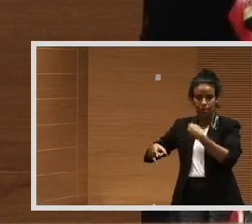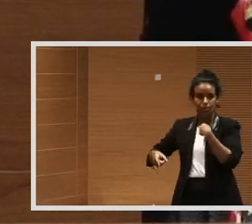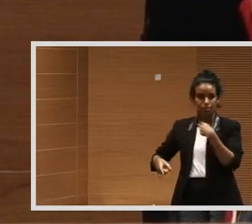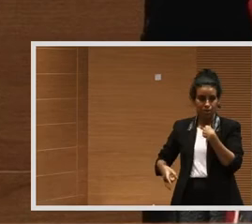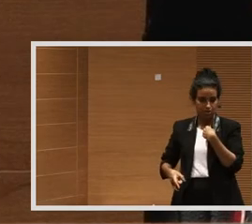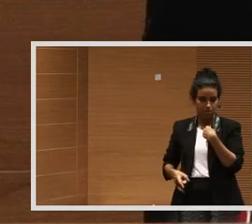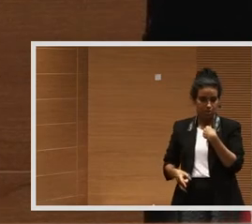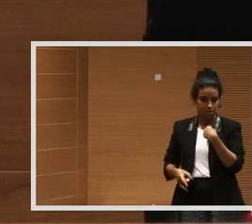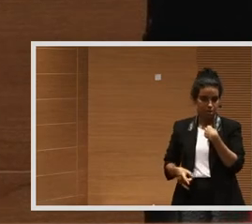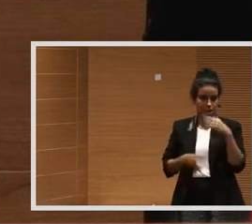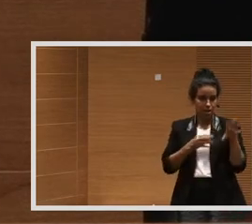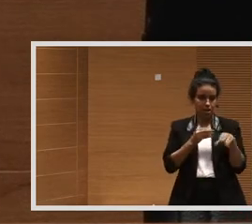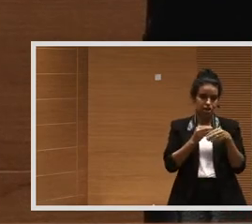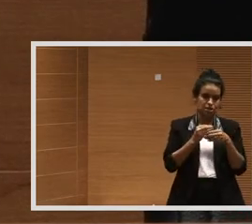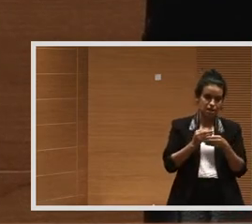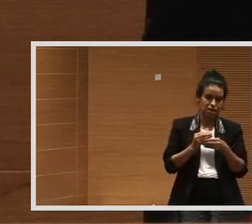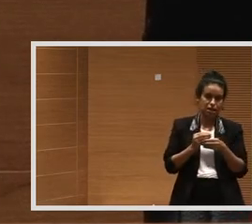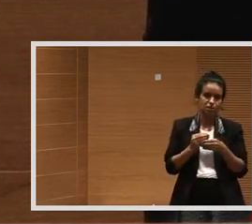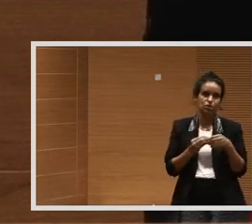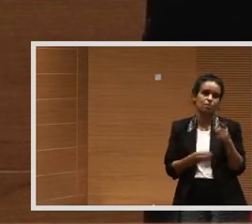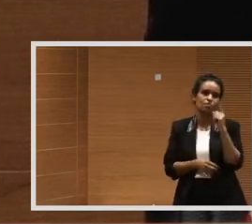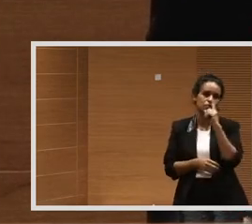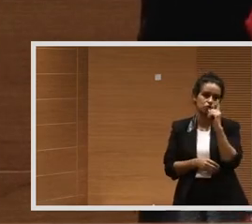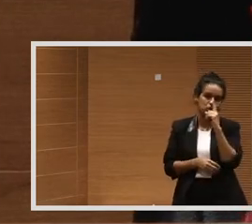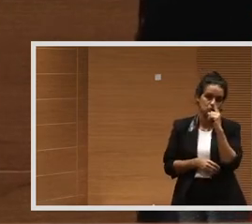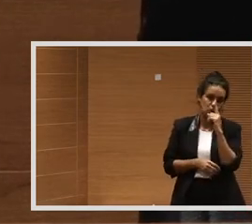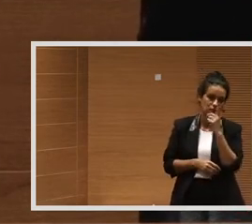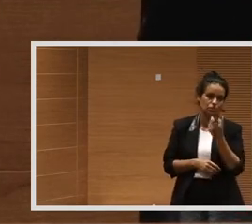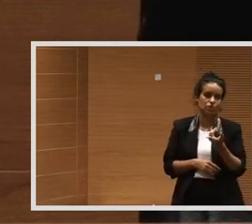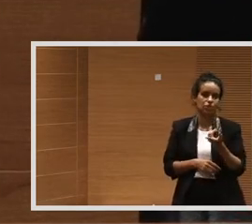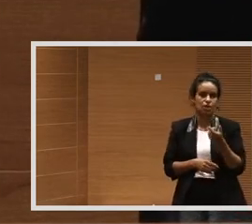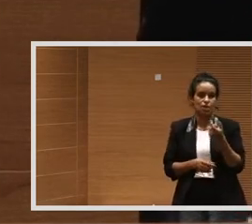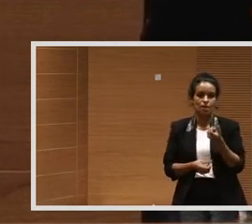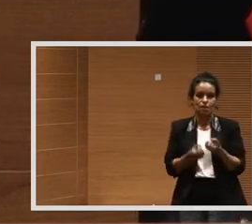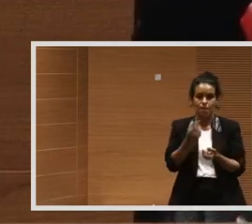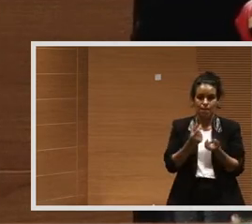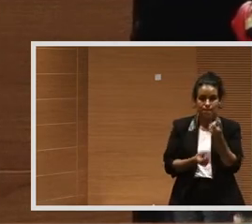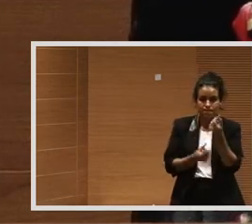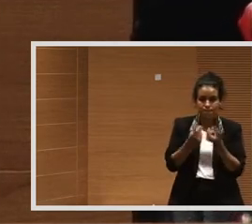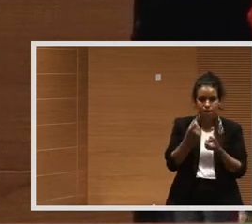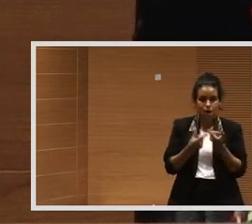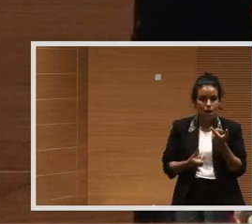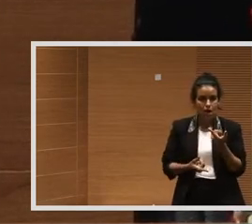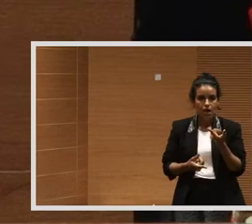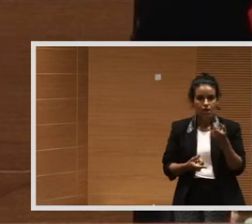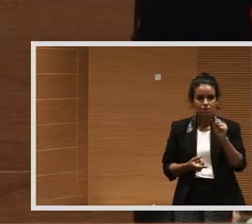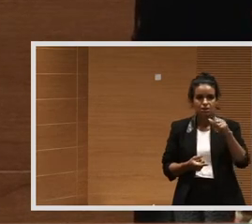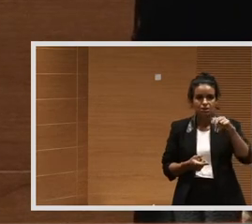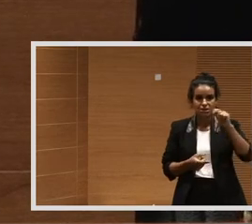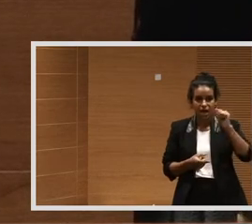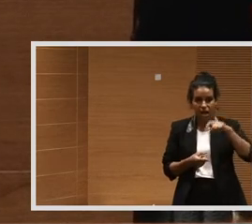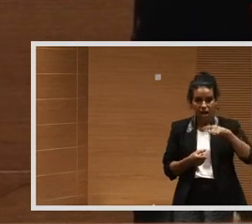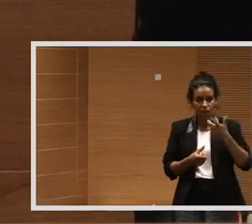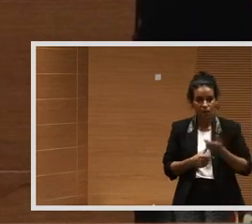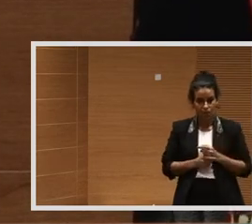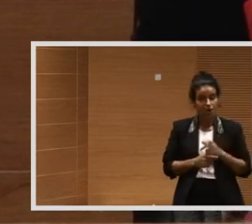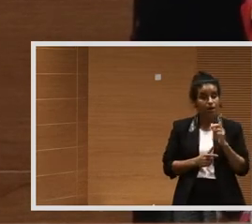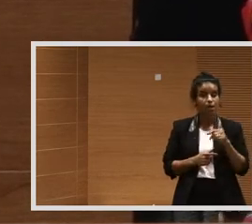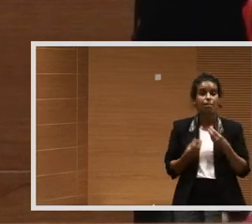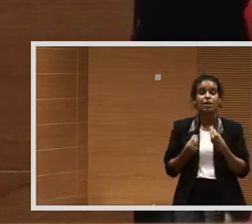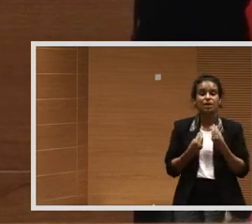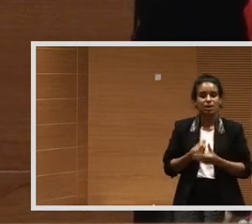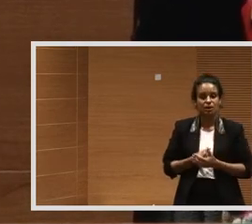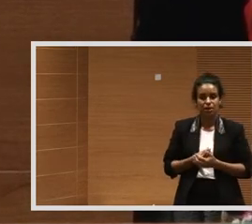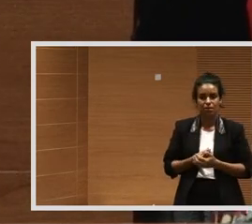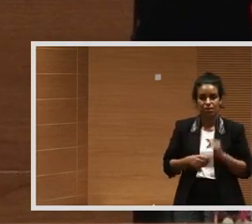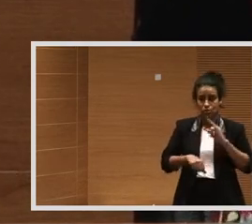acrescenta coisas como bolacha salgada, pipoca salgada. Você dá bastante, que é para não fazer xixi mesmo. Quer dizer, isso não é. Então,